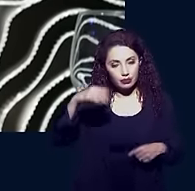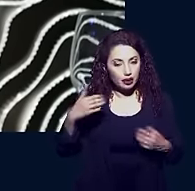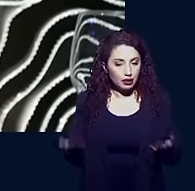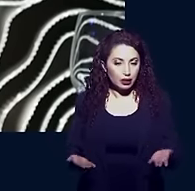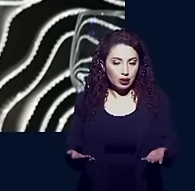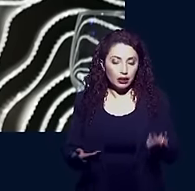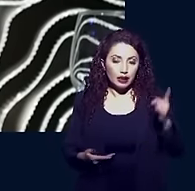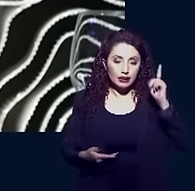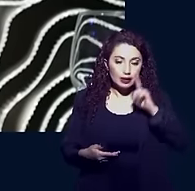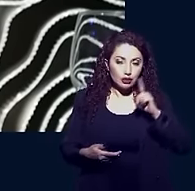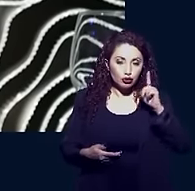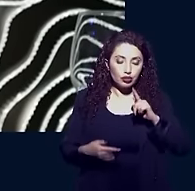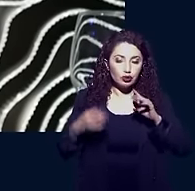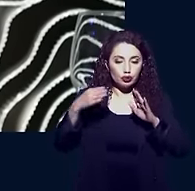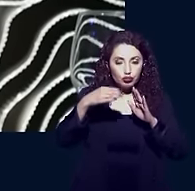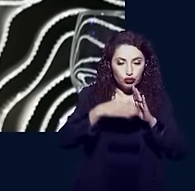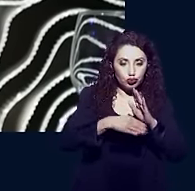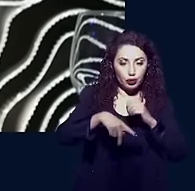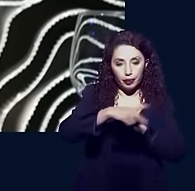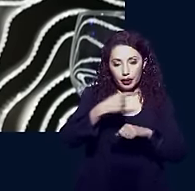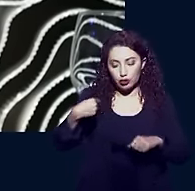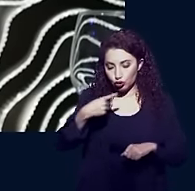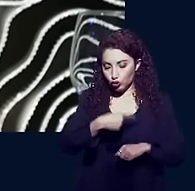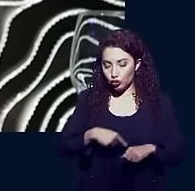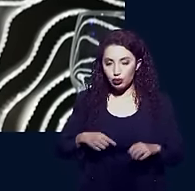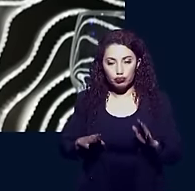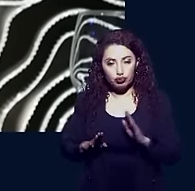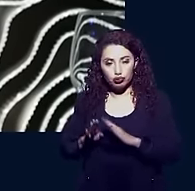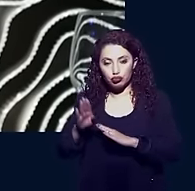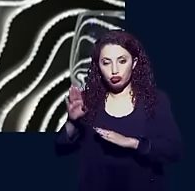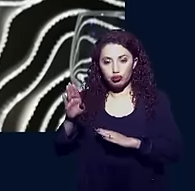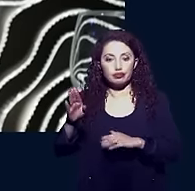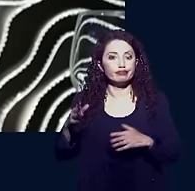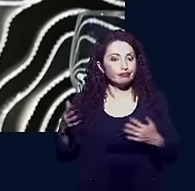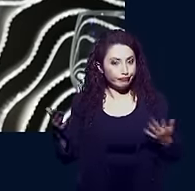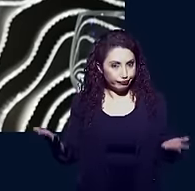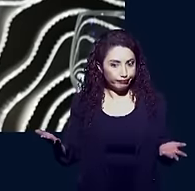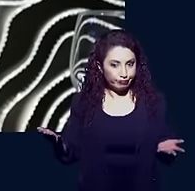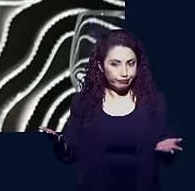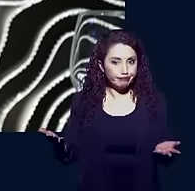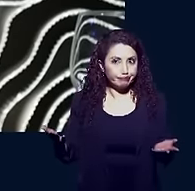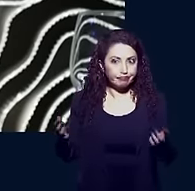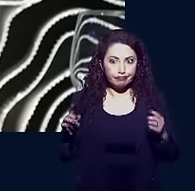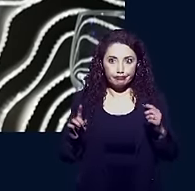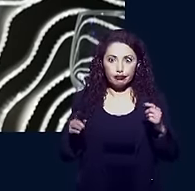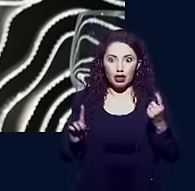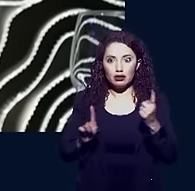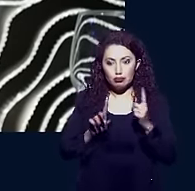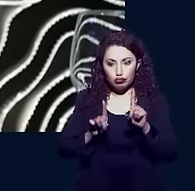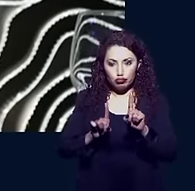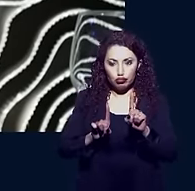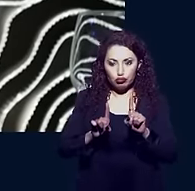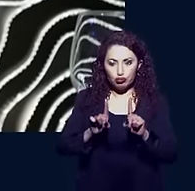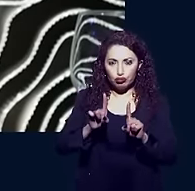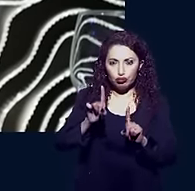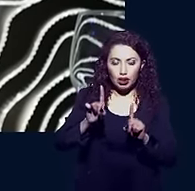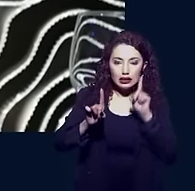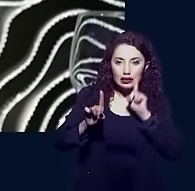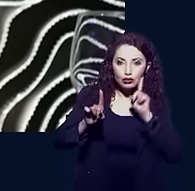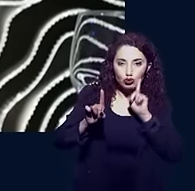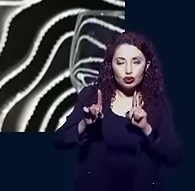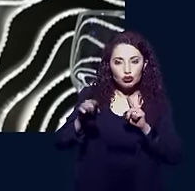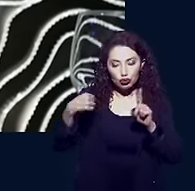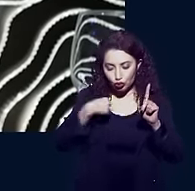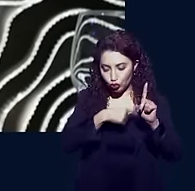Estados Unidos desacelerando e China acelerando não é uma combinação comum ela é Rara e a gente acredita que vai